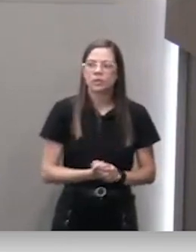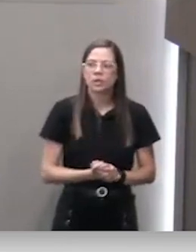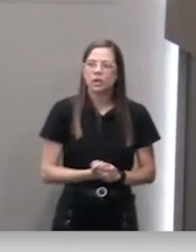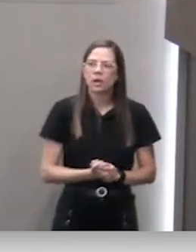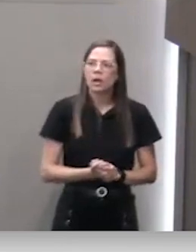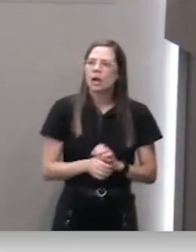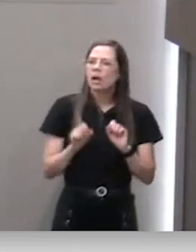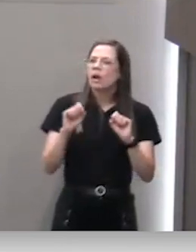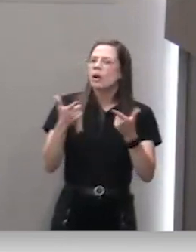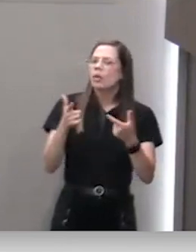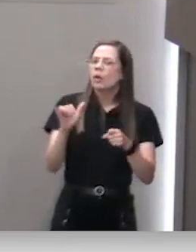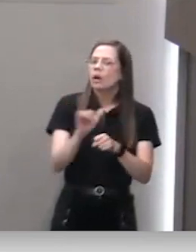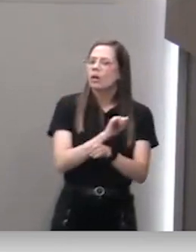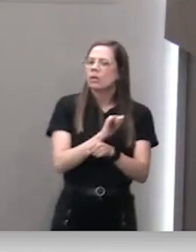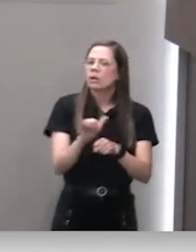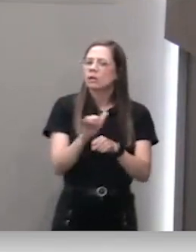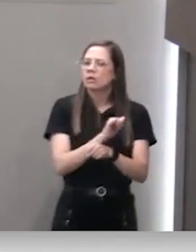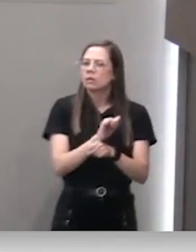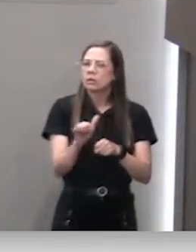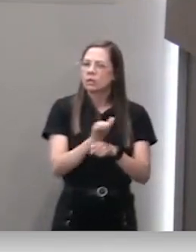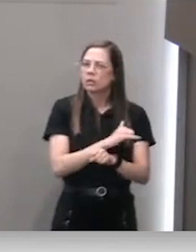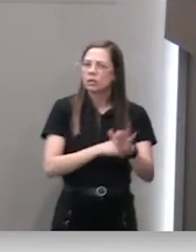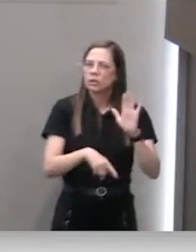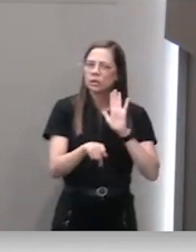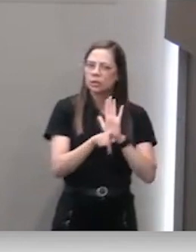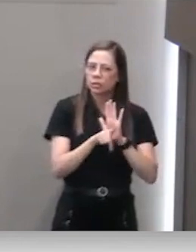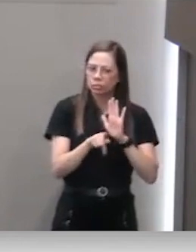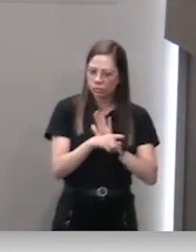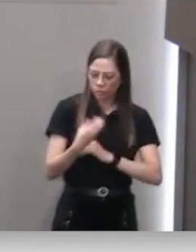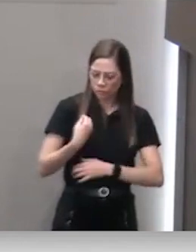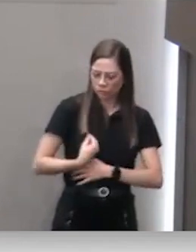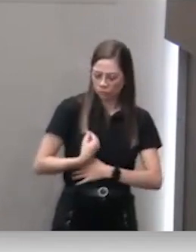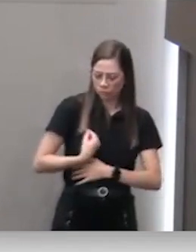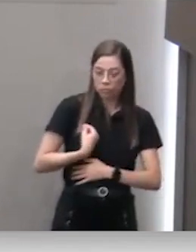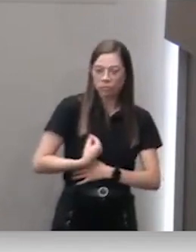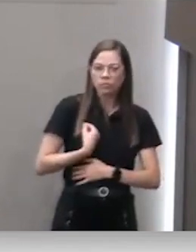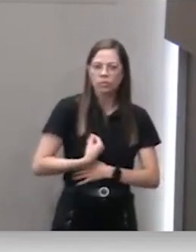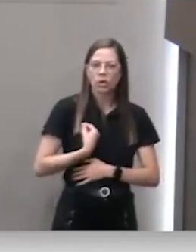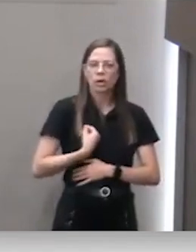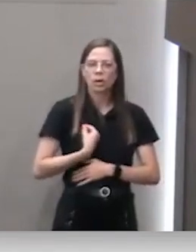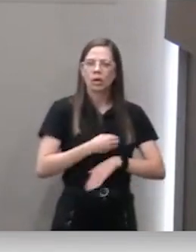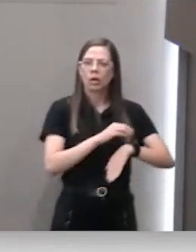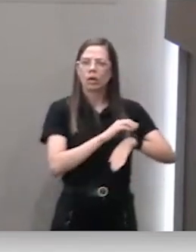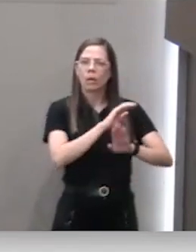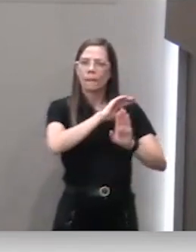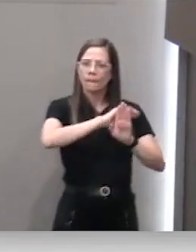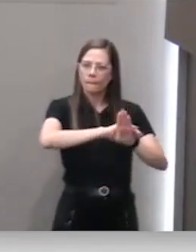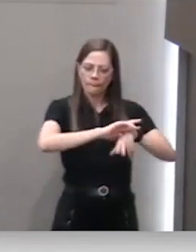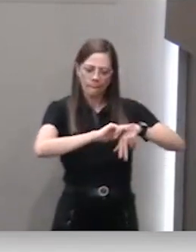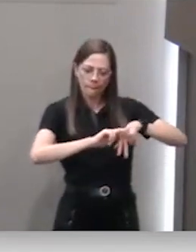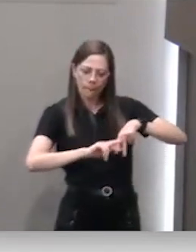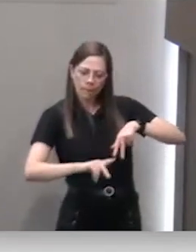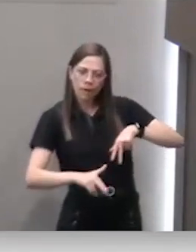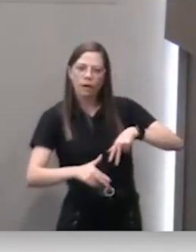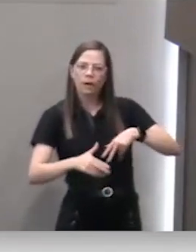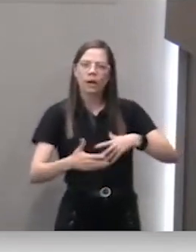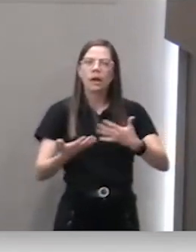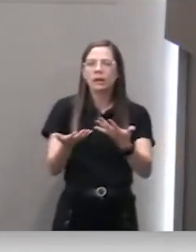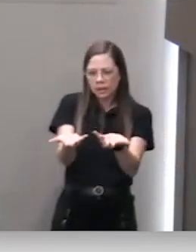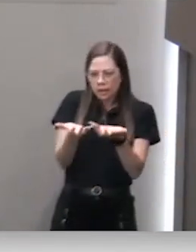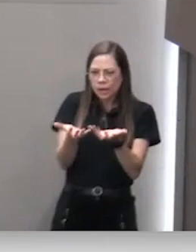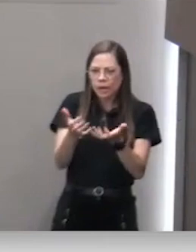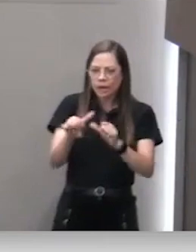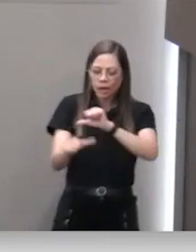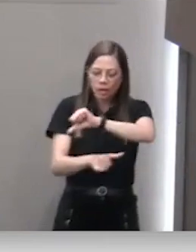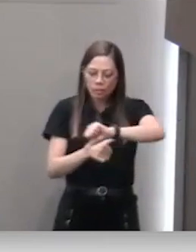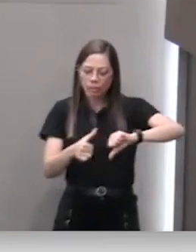E qual é a estratégia, portanto, desse existencialismo da teoria de gênero para convencer a mudar? Ela